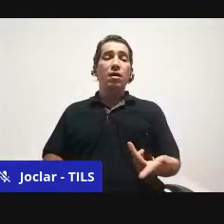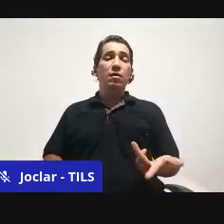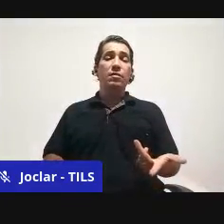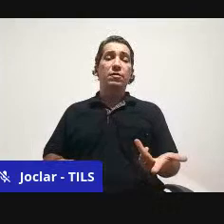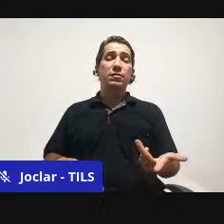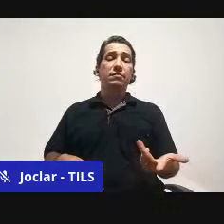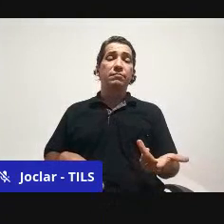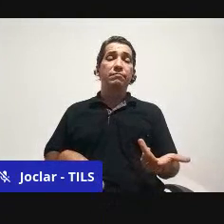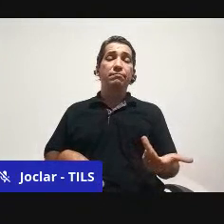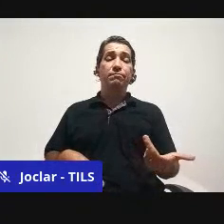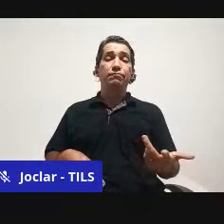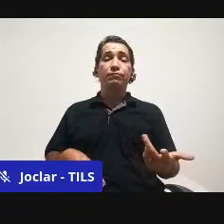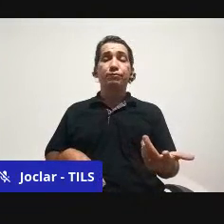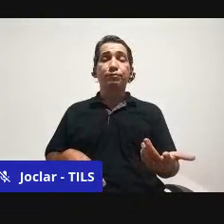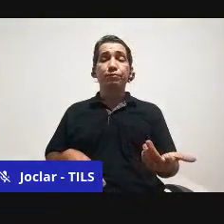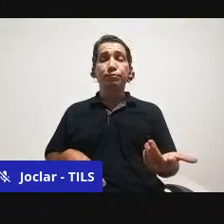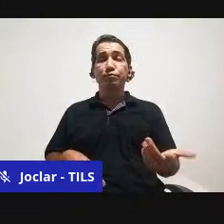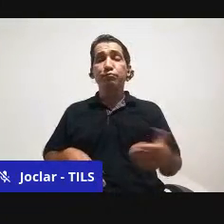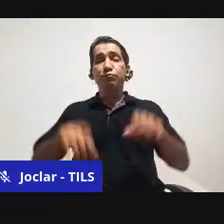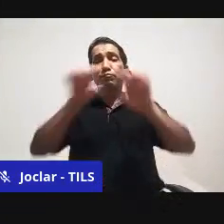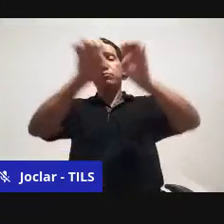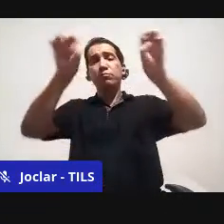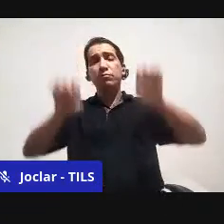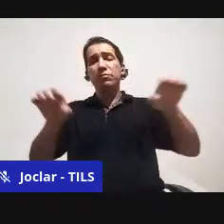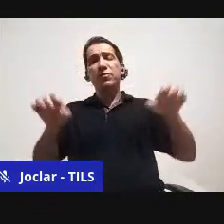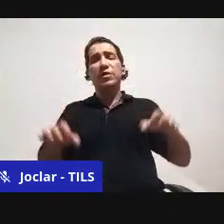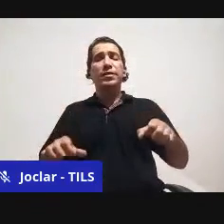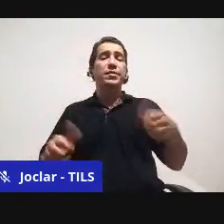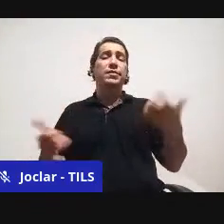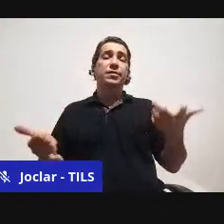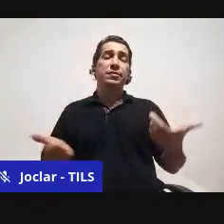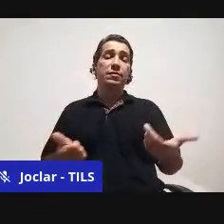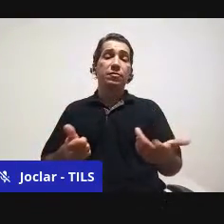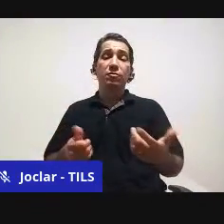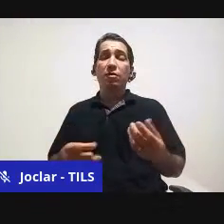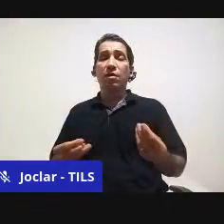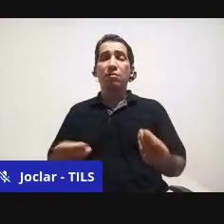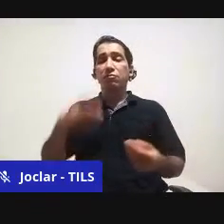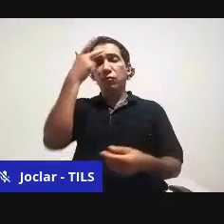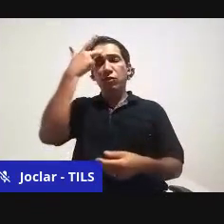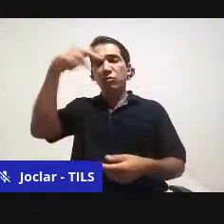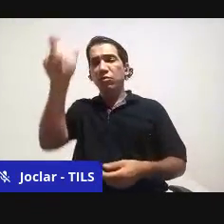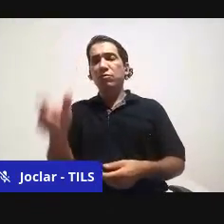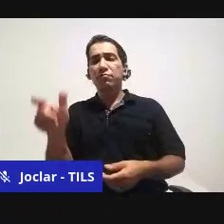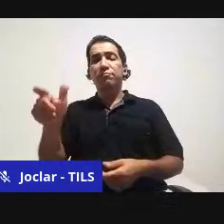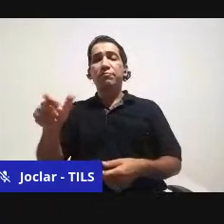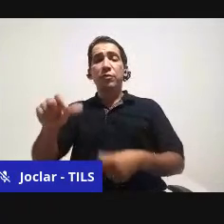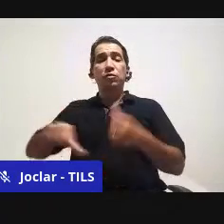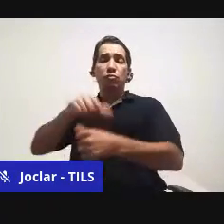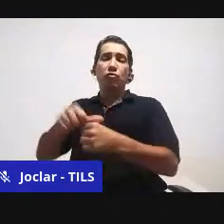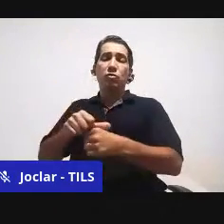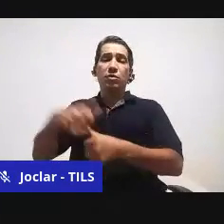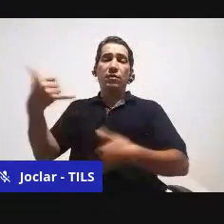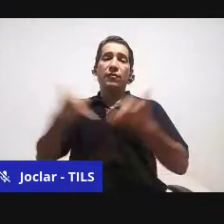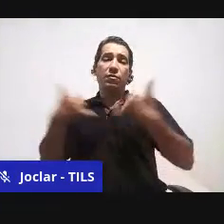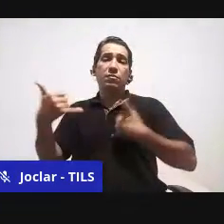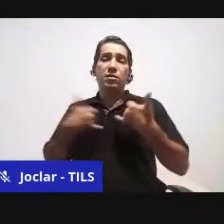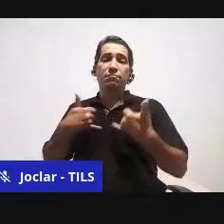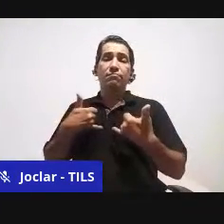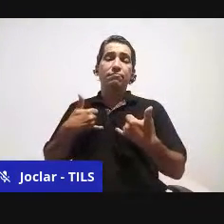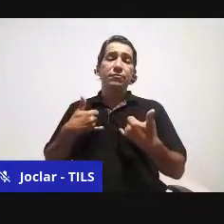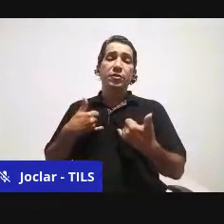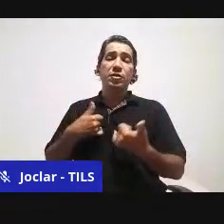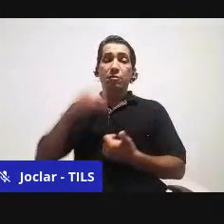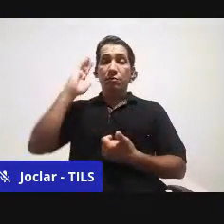por intermédio do qual o ser humano transforma informação em conhecimento. Isso somente até agora era o ser